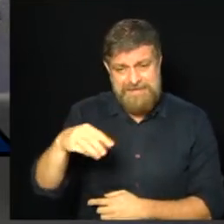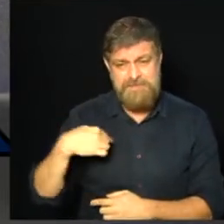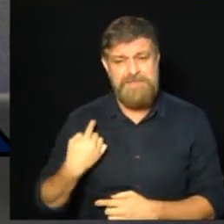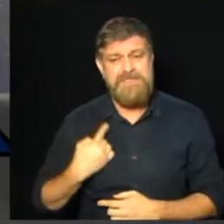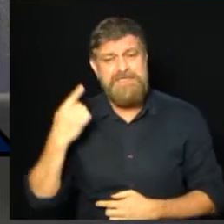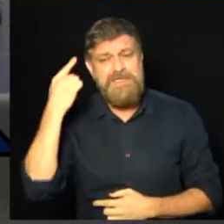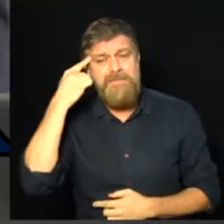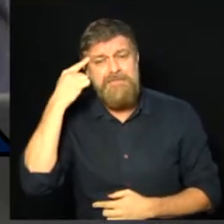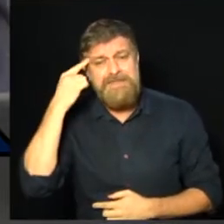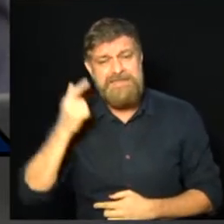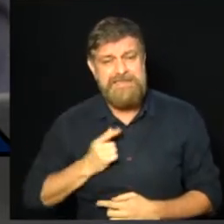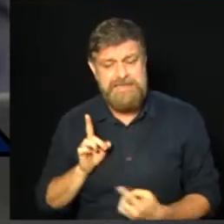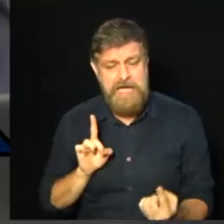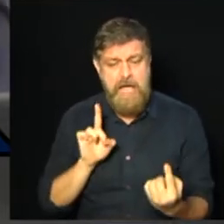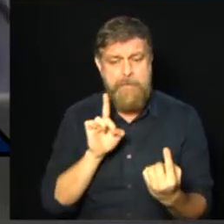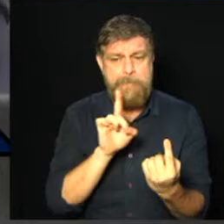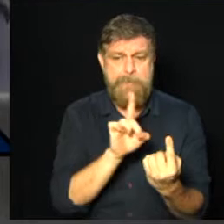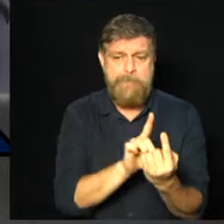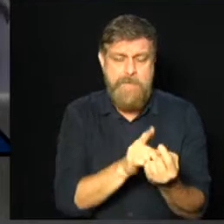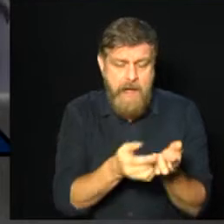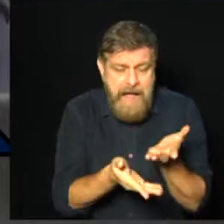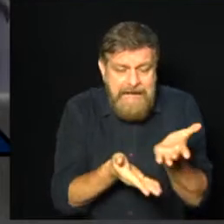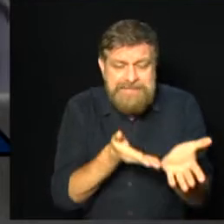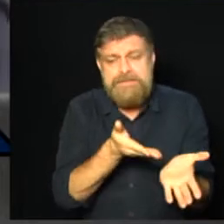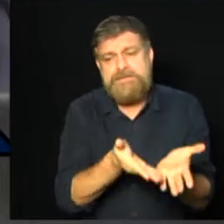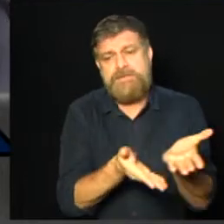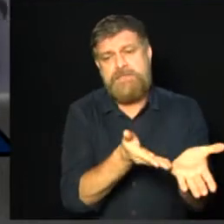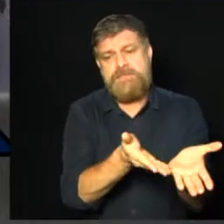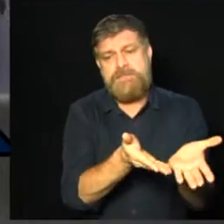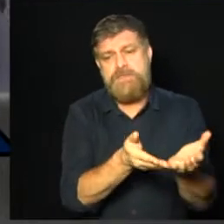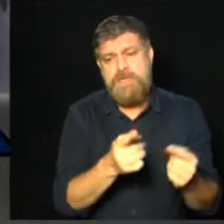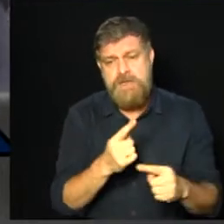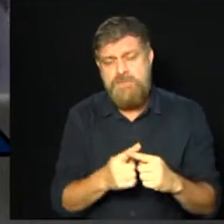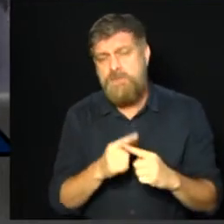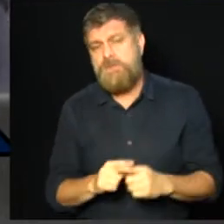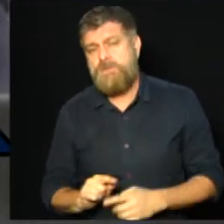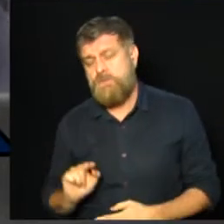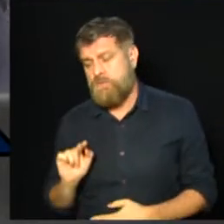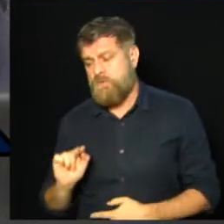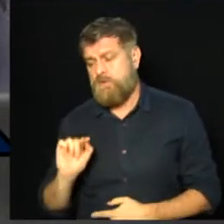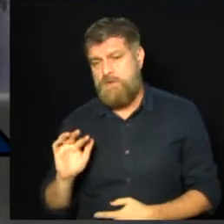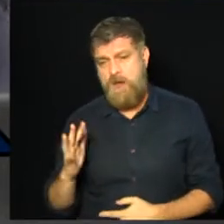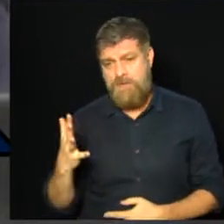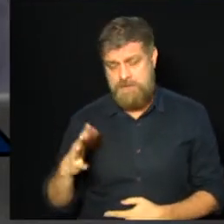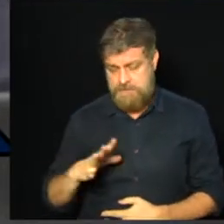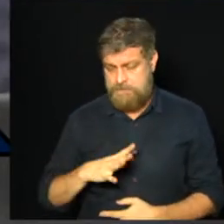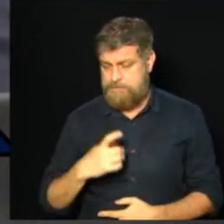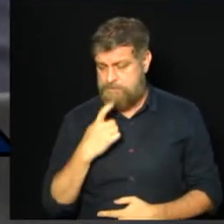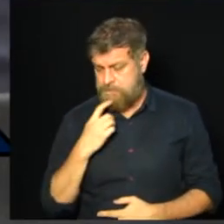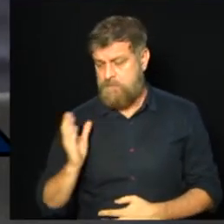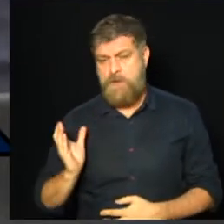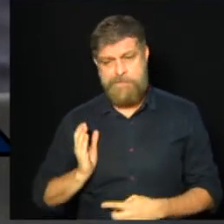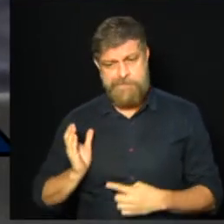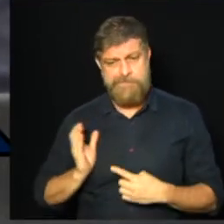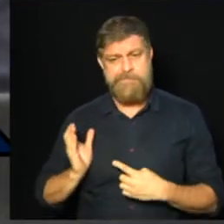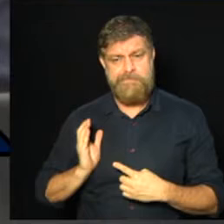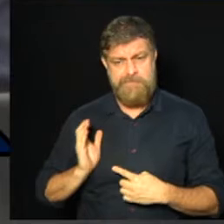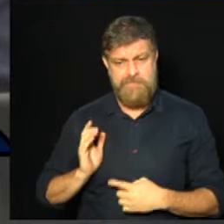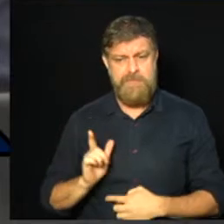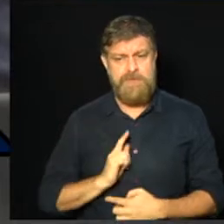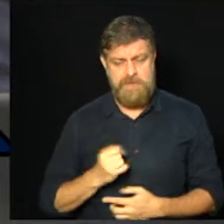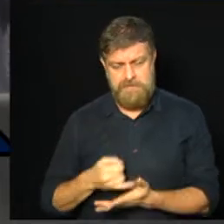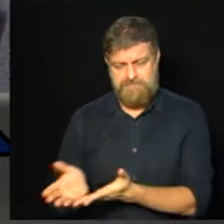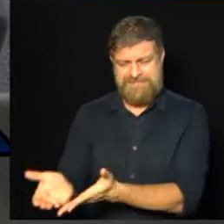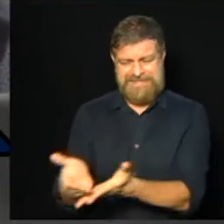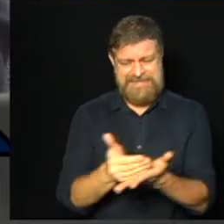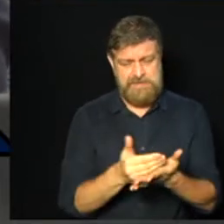da assistência à população. Porque o município tem um bom recurso, tem um bom orçamento,